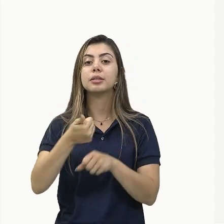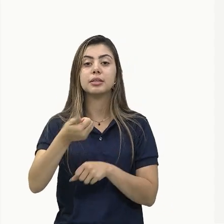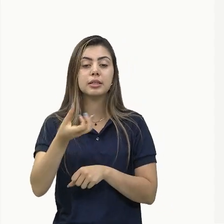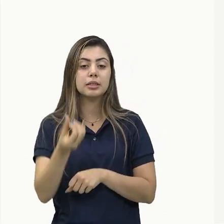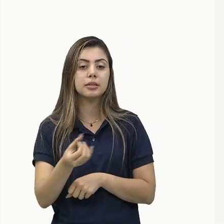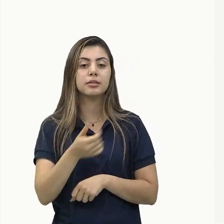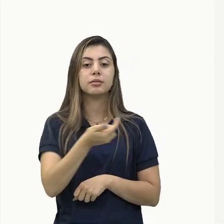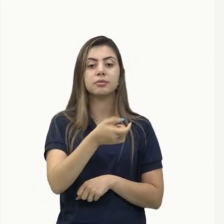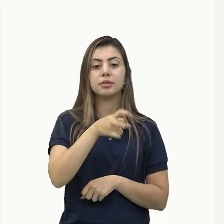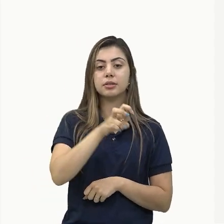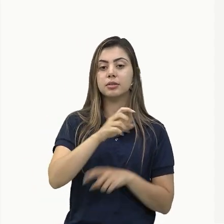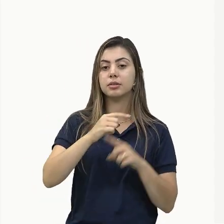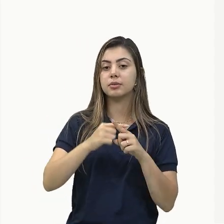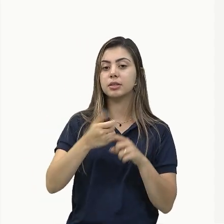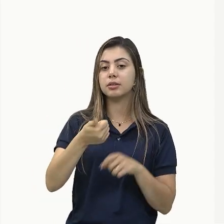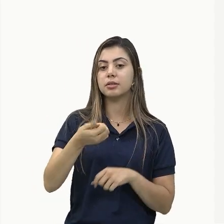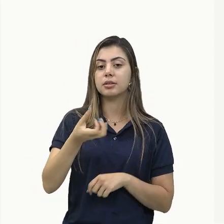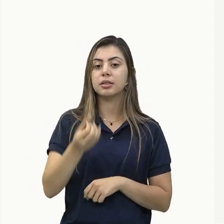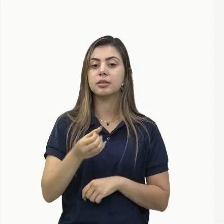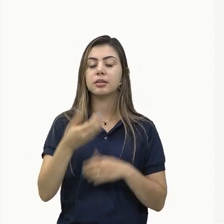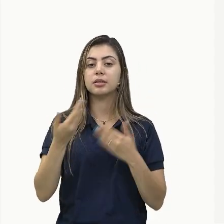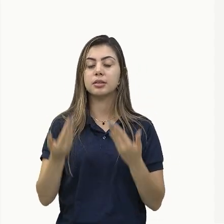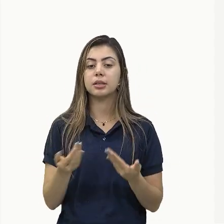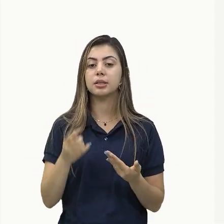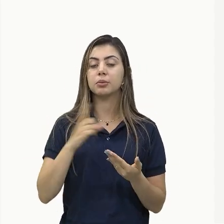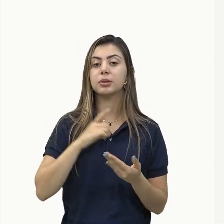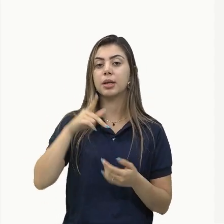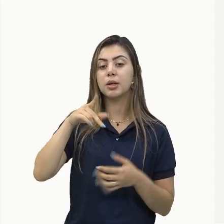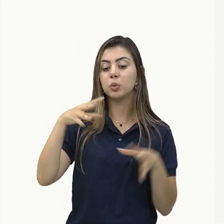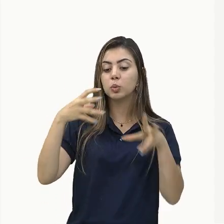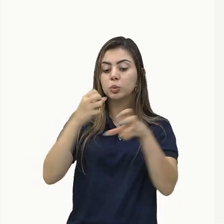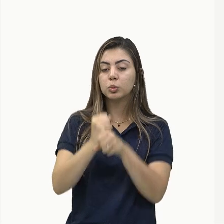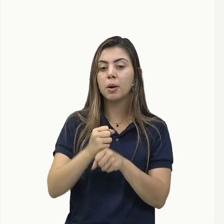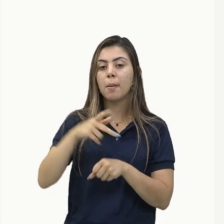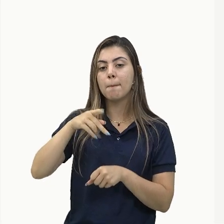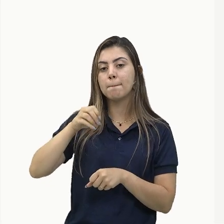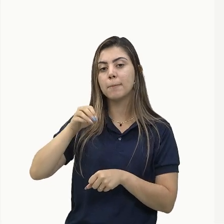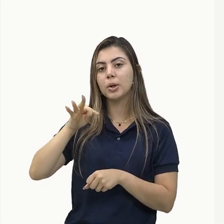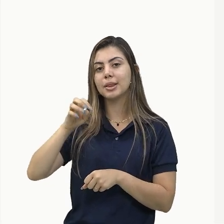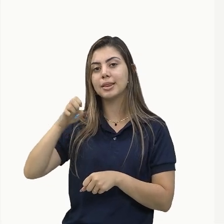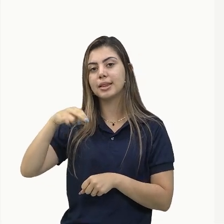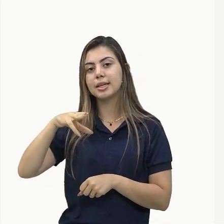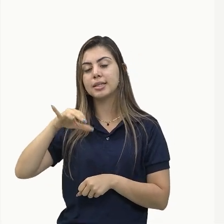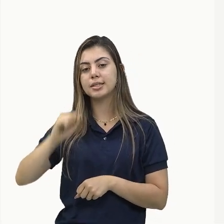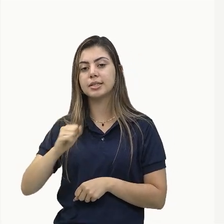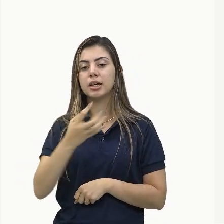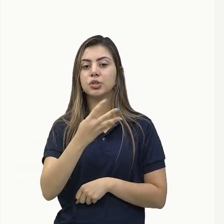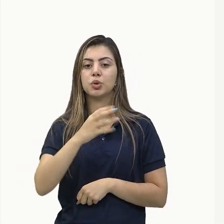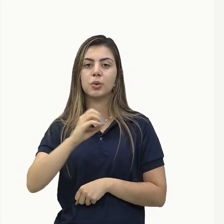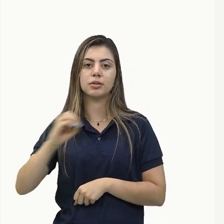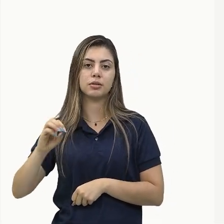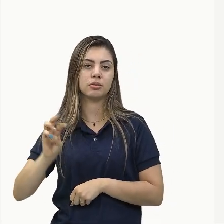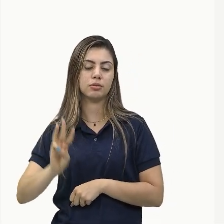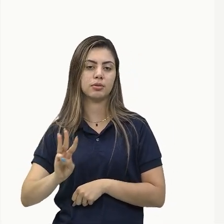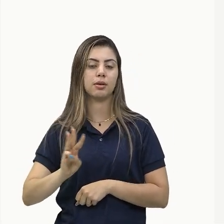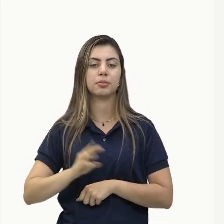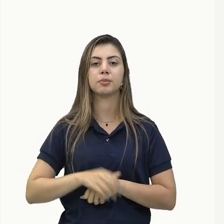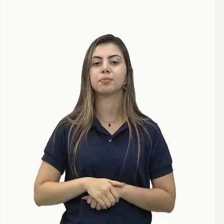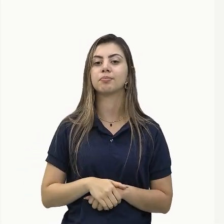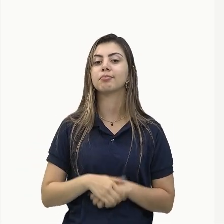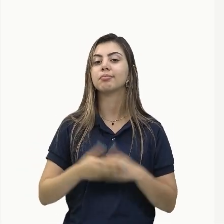por 25. Esse circuito dissipa uma potência de 400